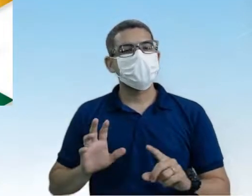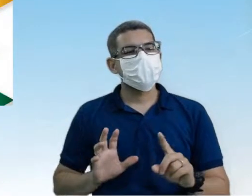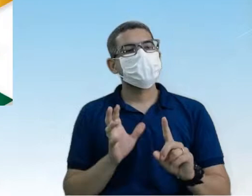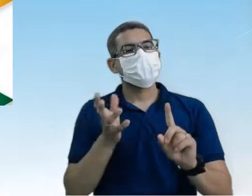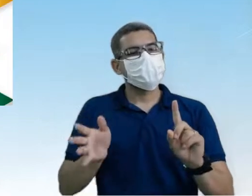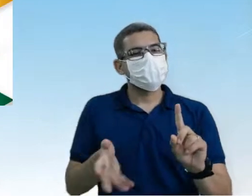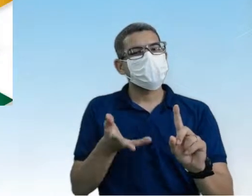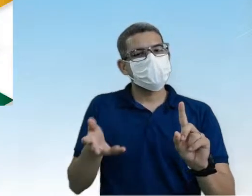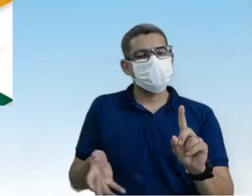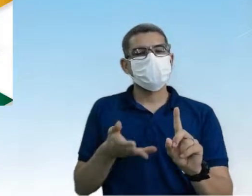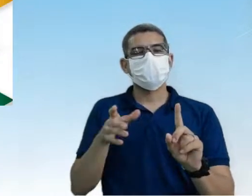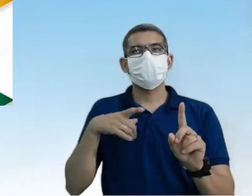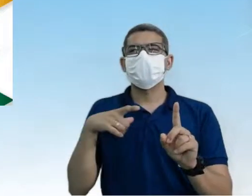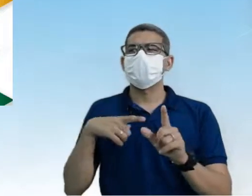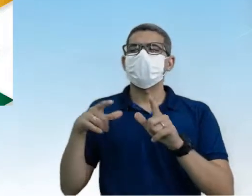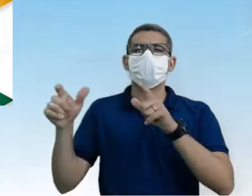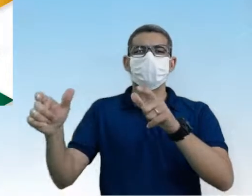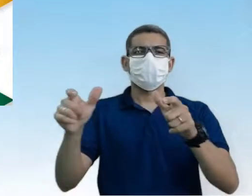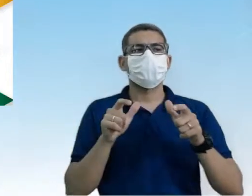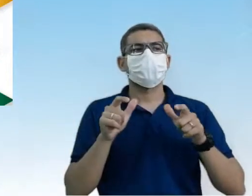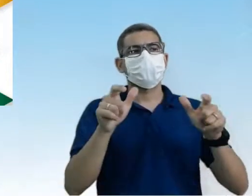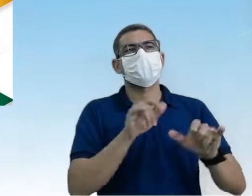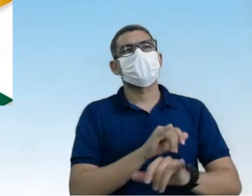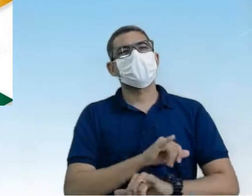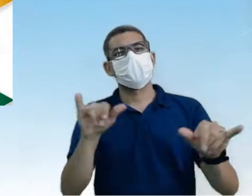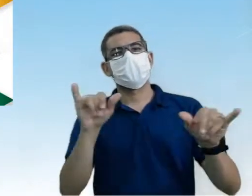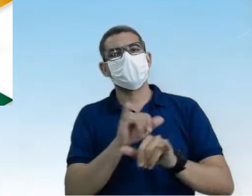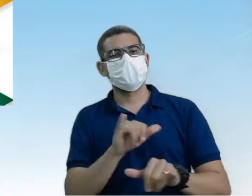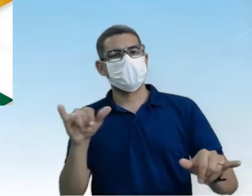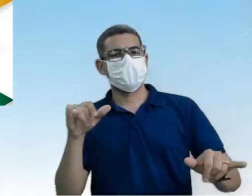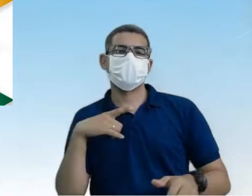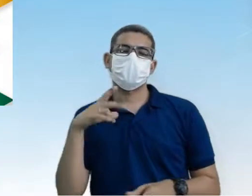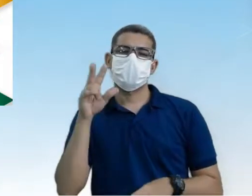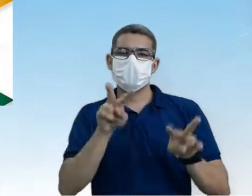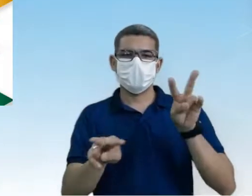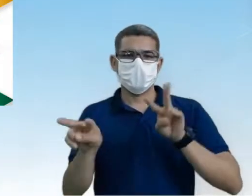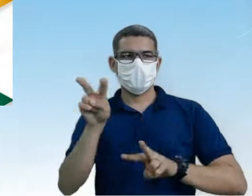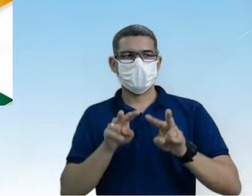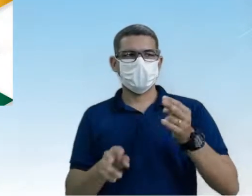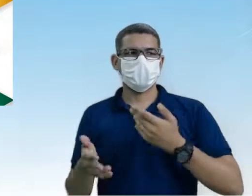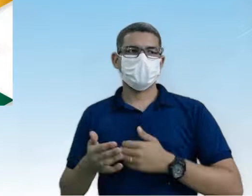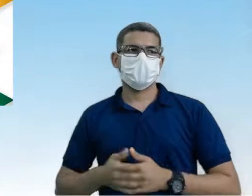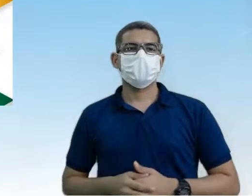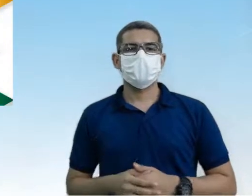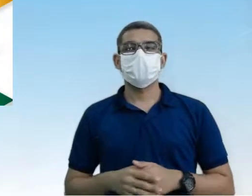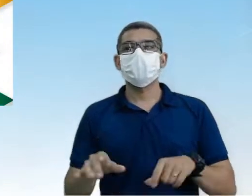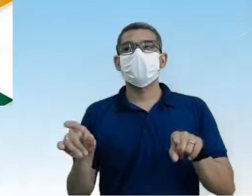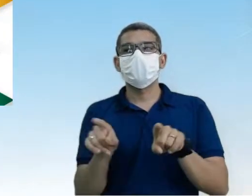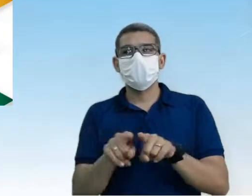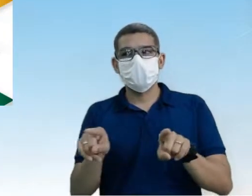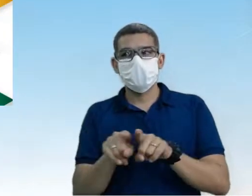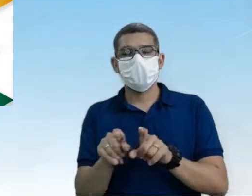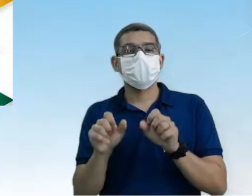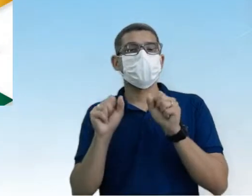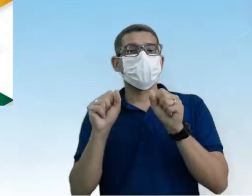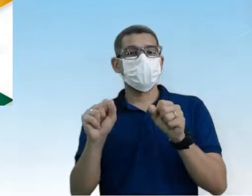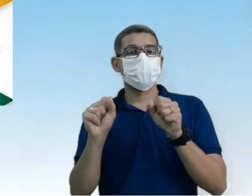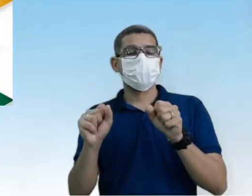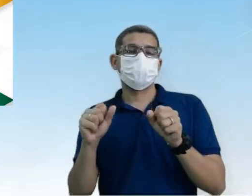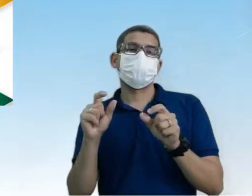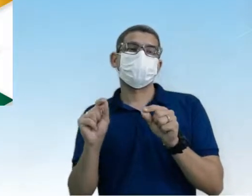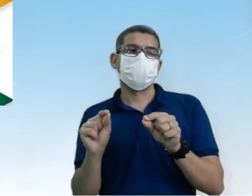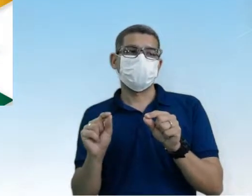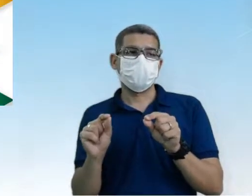como tem várias dessas placas aí que você pode visualizar na nossa tela. Ele também pode ser, em resumo,